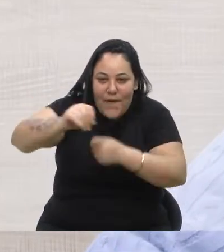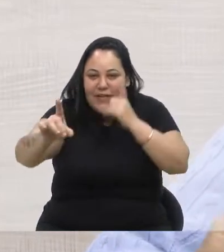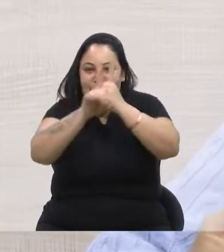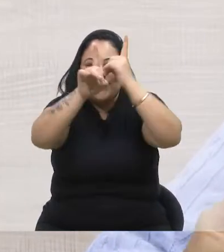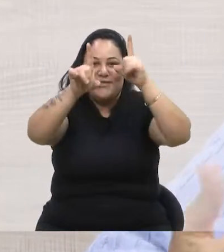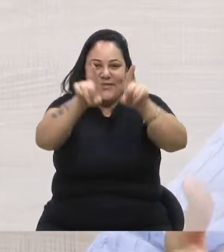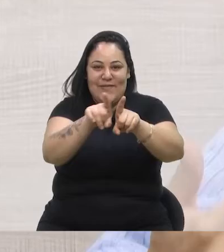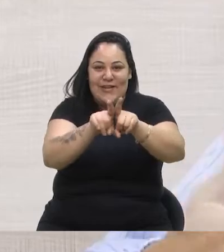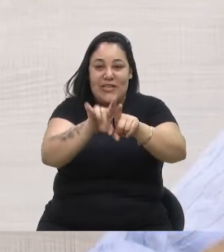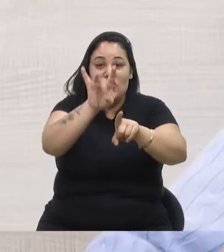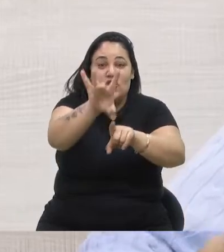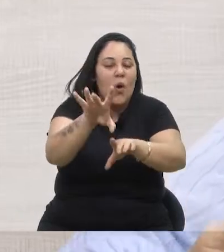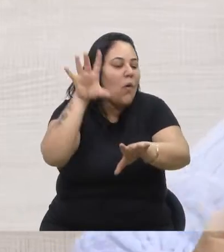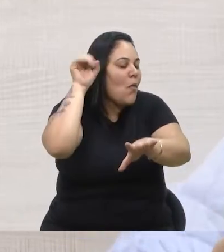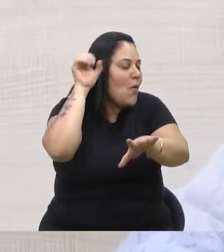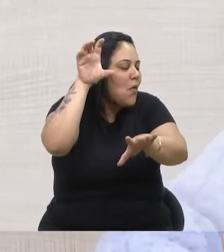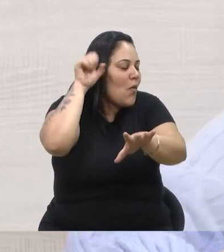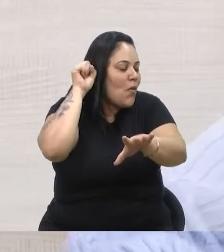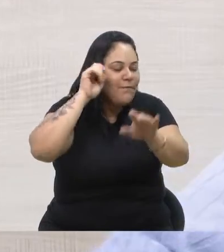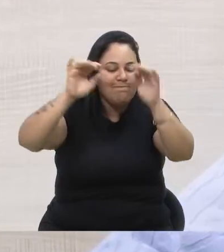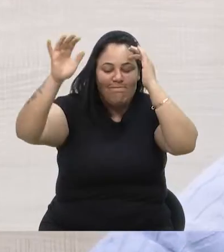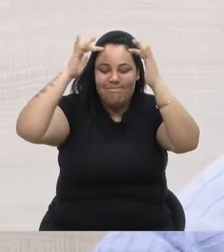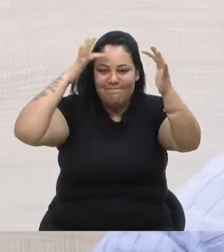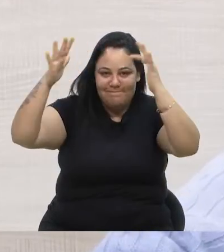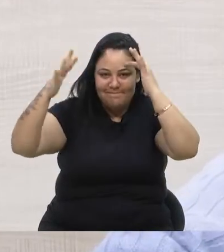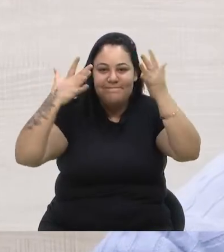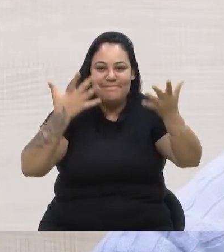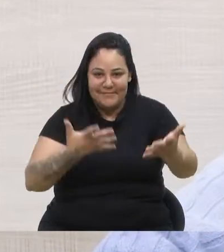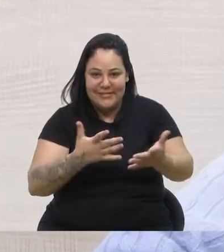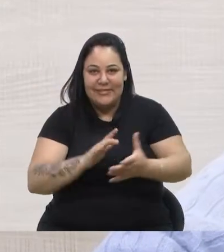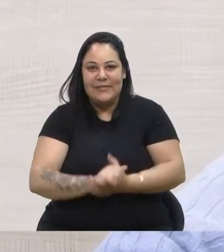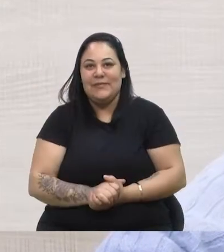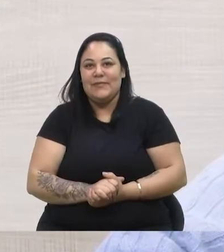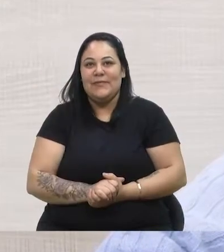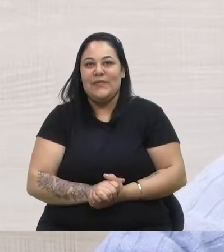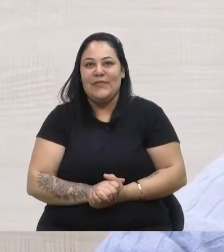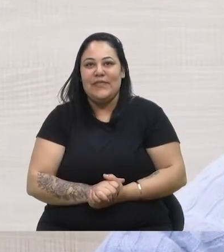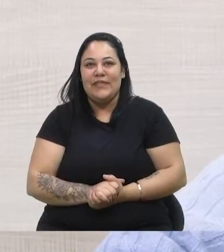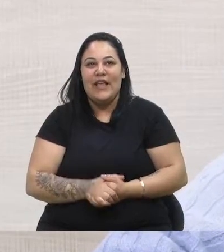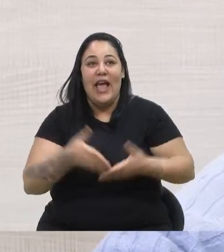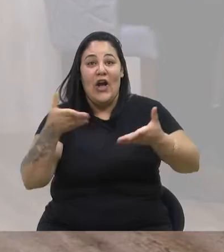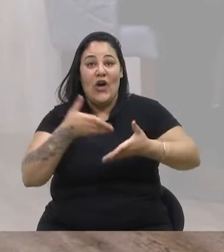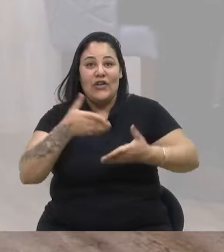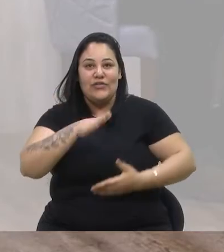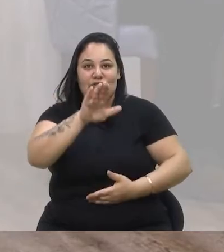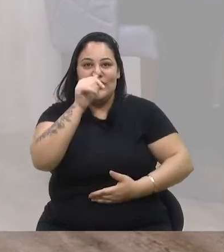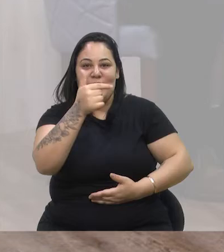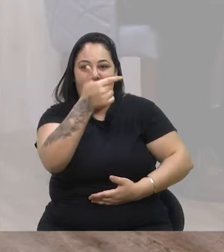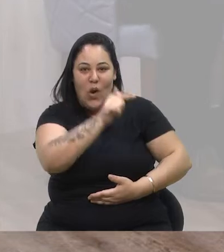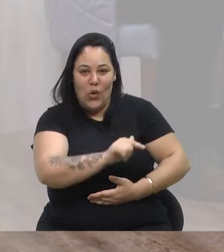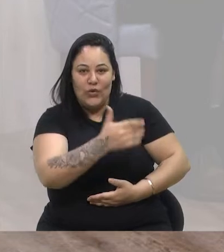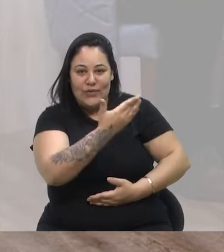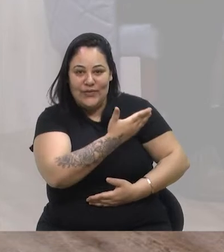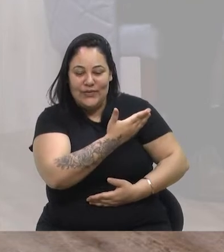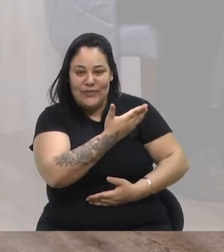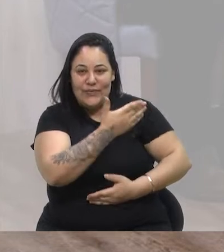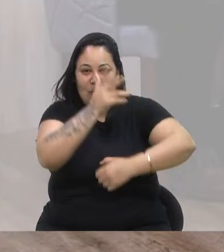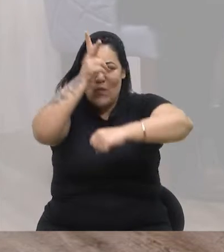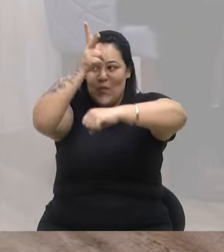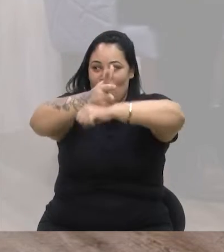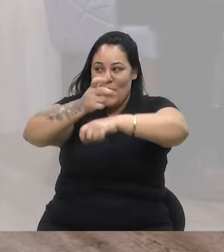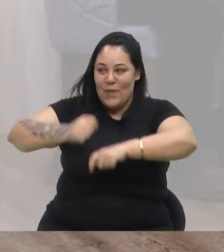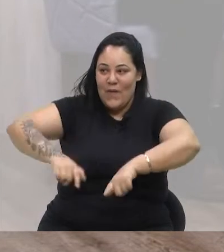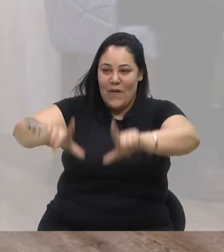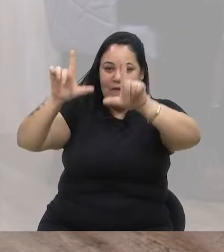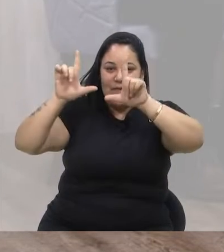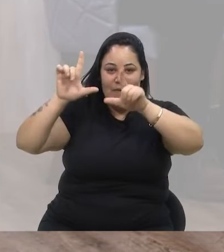descobrindo e através da série a gente também vai passando para as crianças, né? Como a nossa produção faz sinal, vamos chamar mais um trecho aí para o